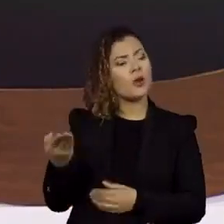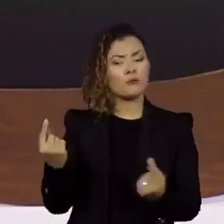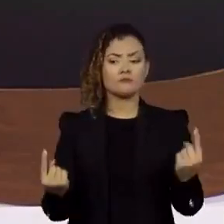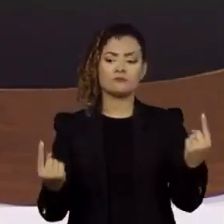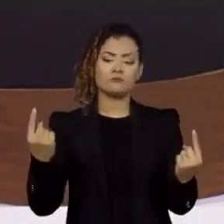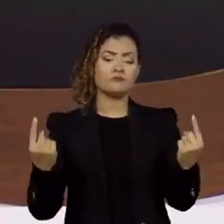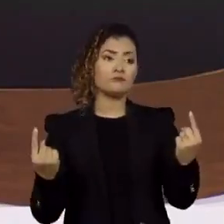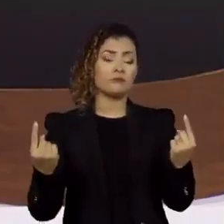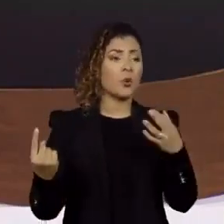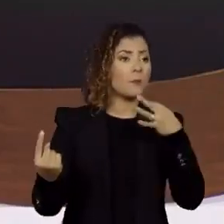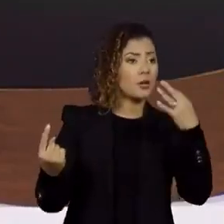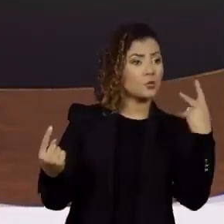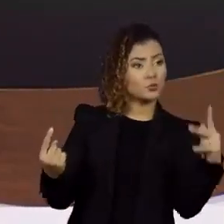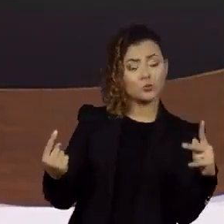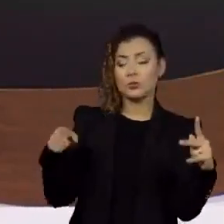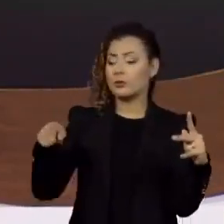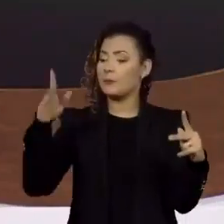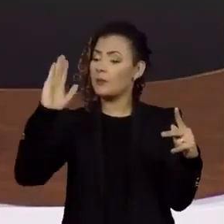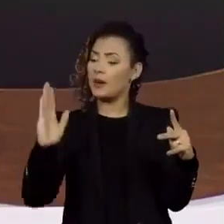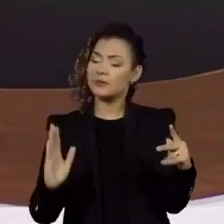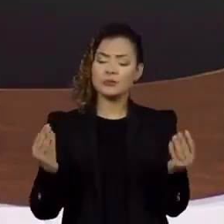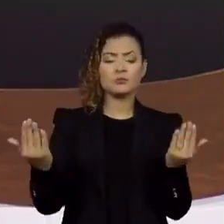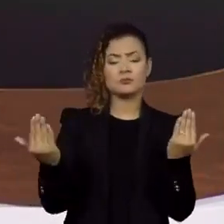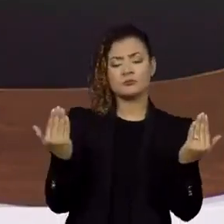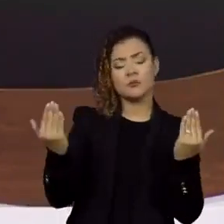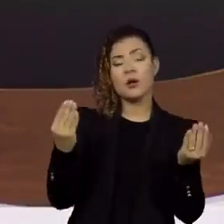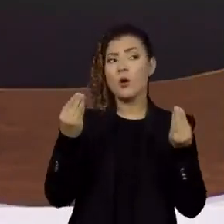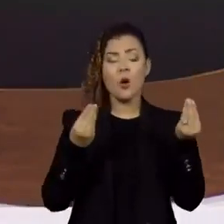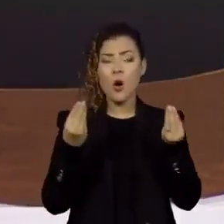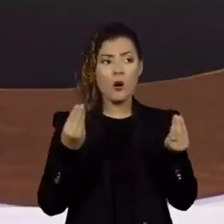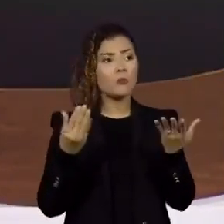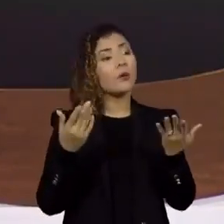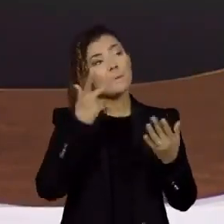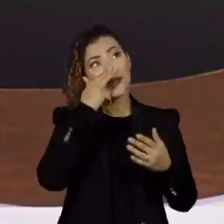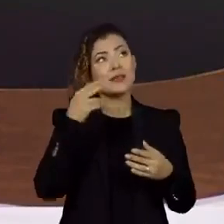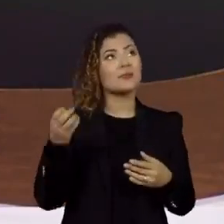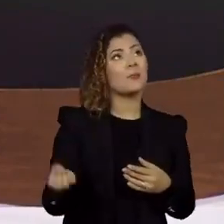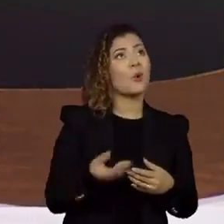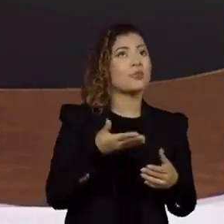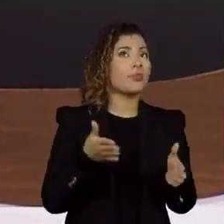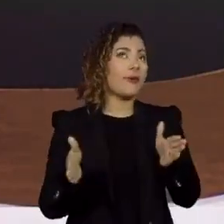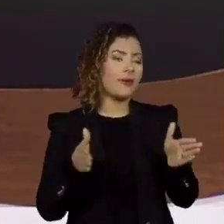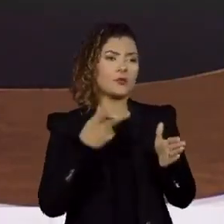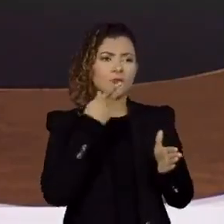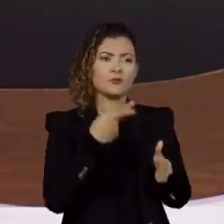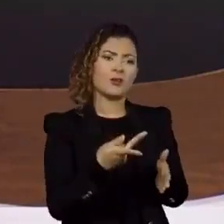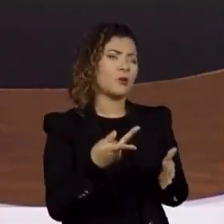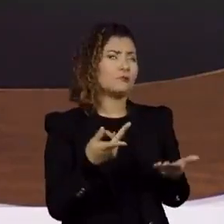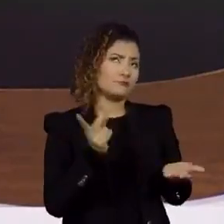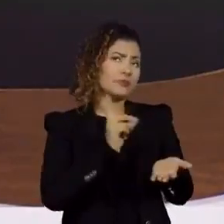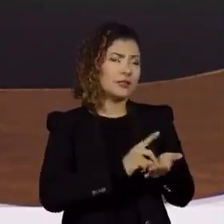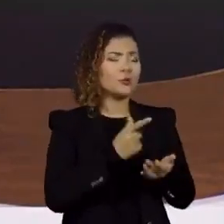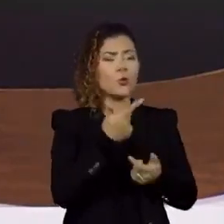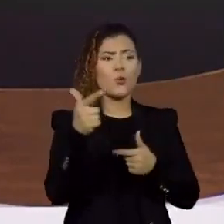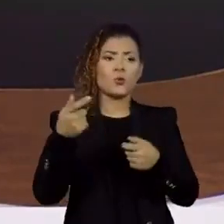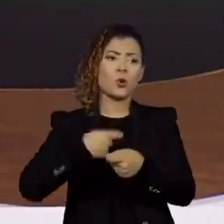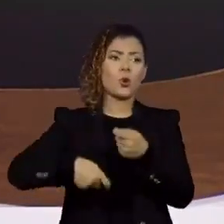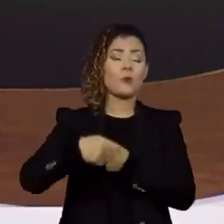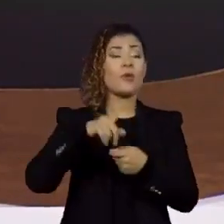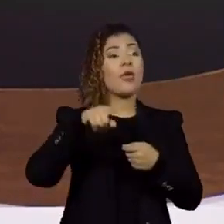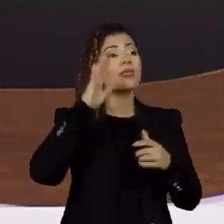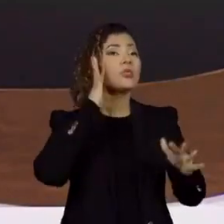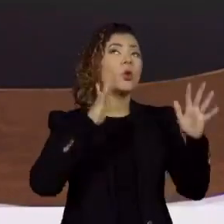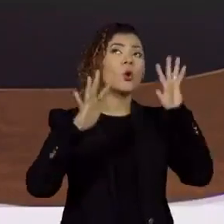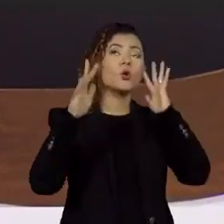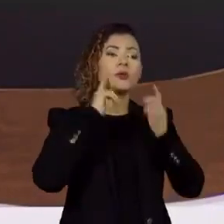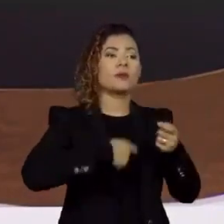quão longe a gente está no Brasil dessas teses mais modernas do que você chama e que outros economistas chamam da